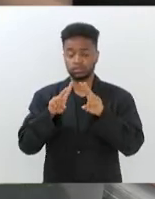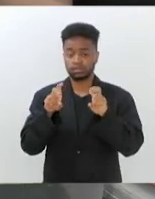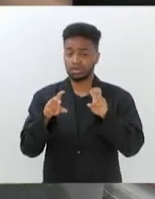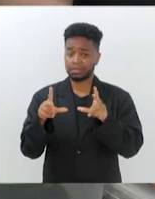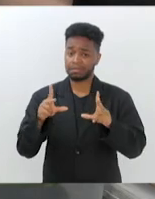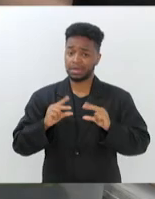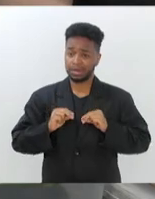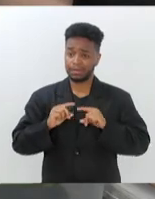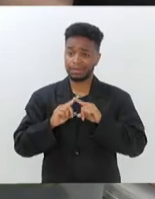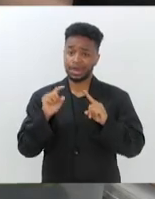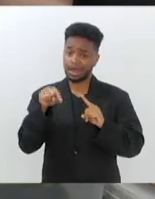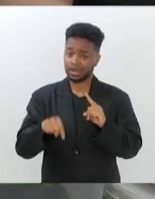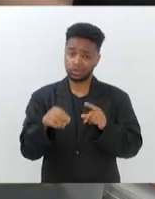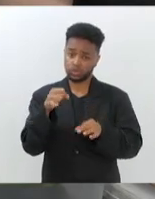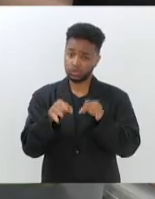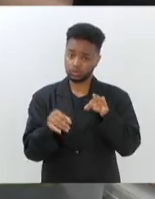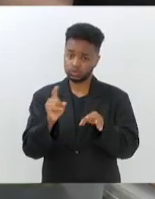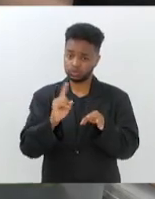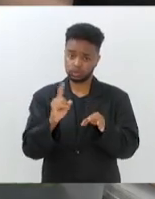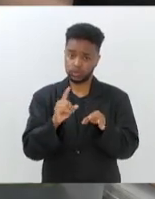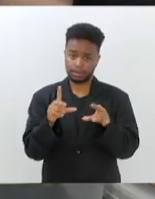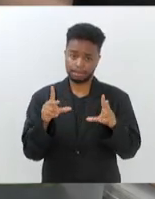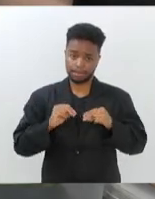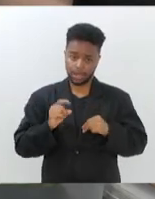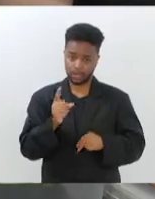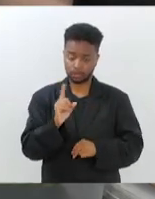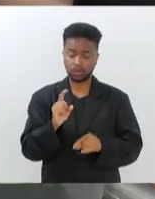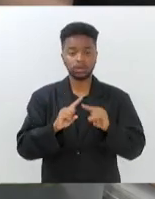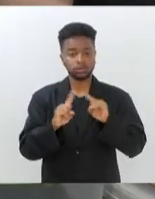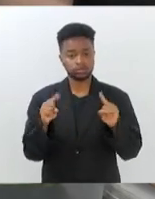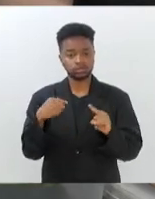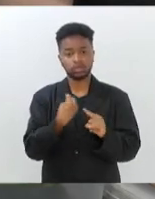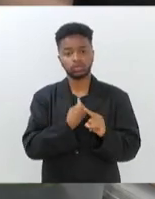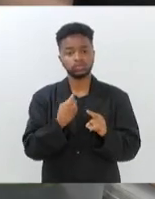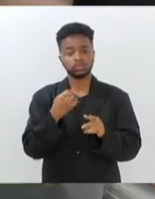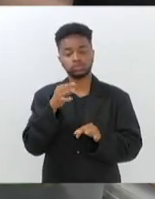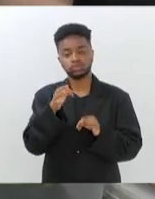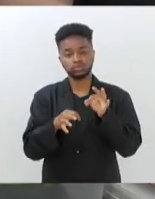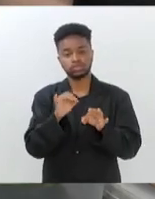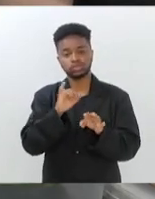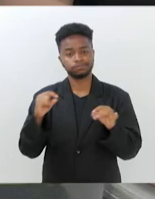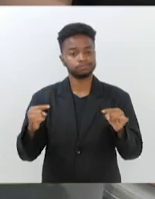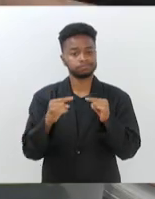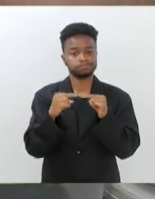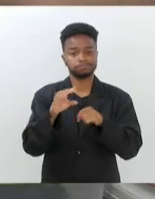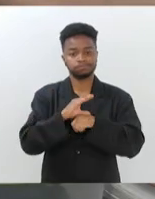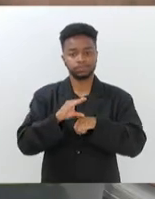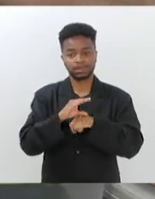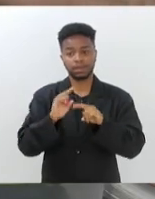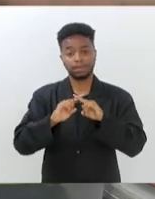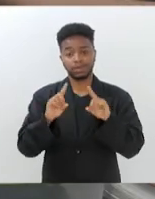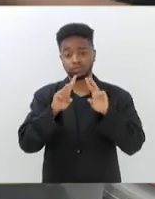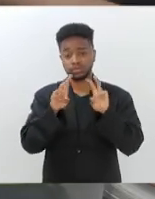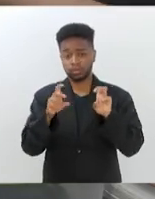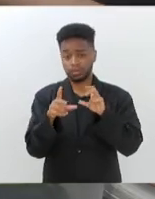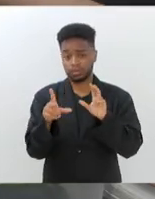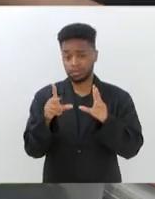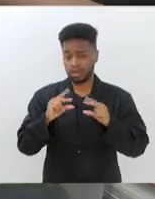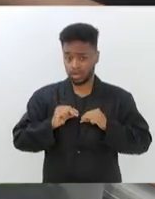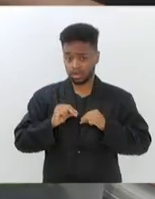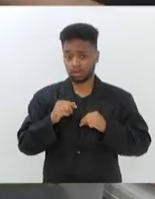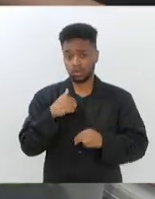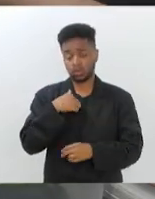bem que essa comissão não julga exatamente o mérito julga constitucionalidade mas no mérito eu inclusive